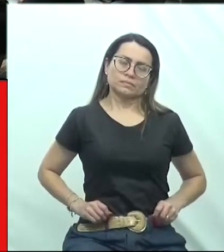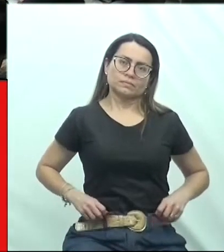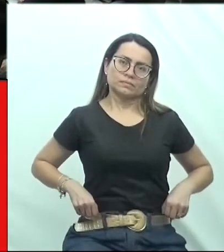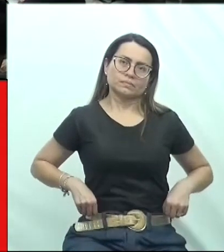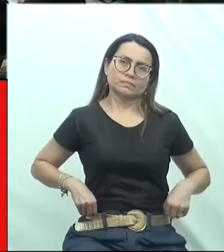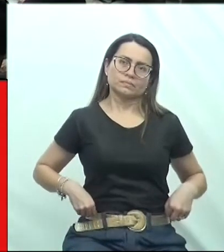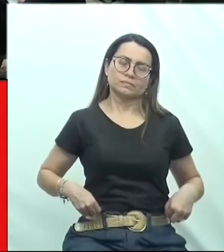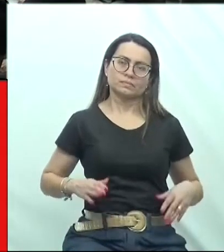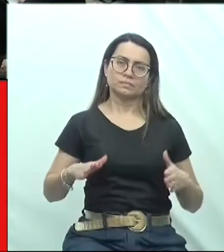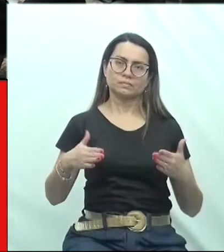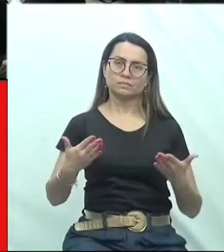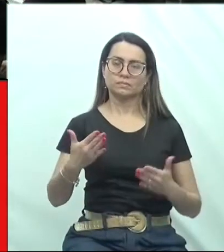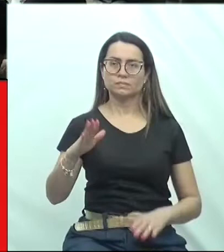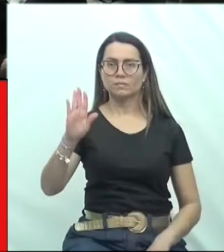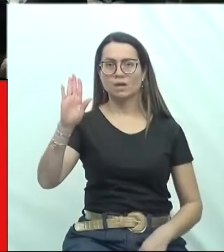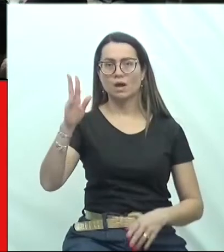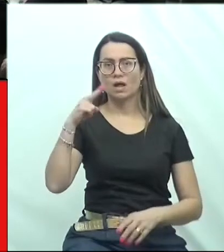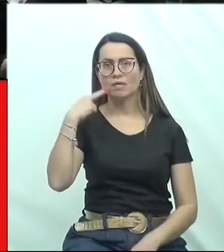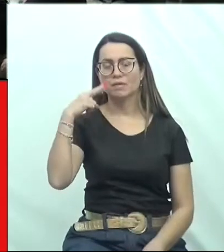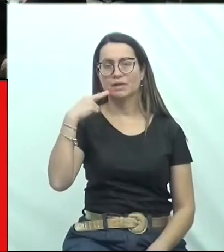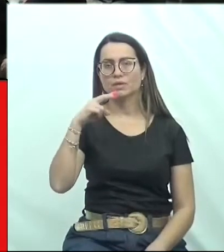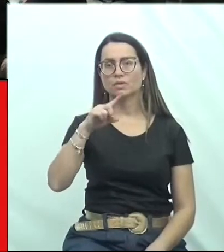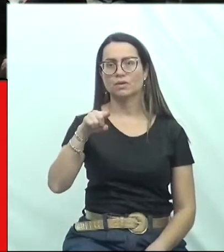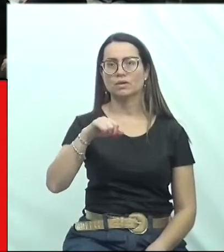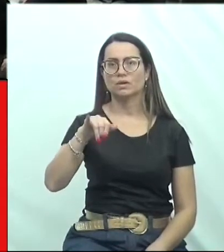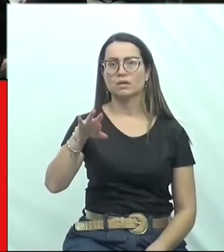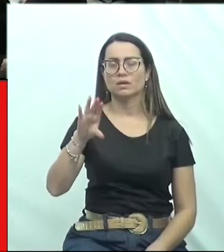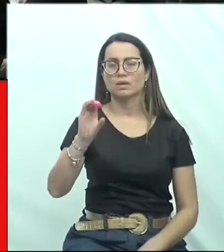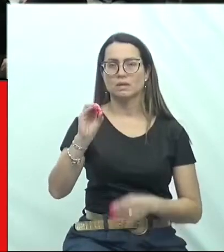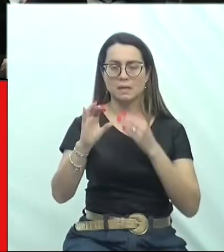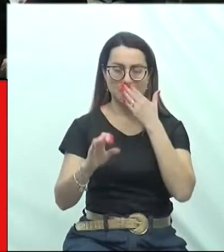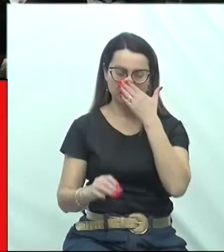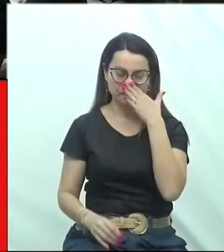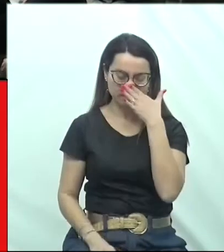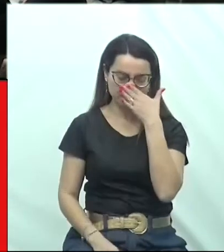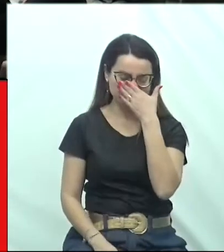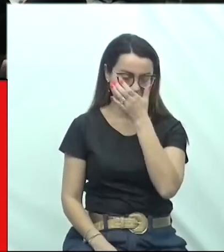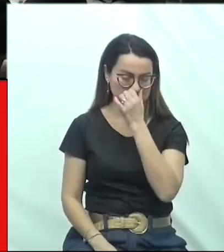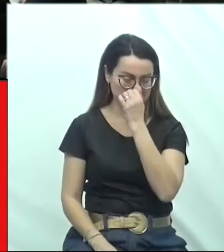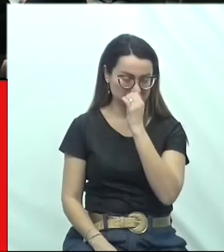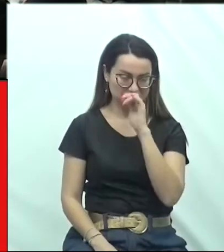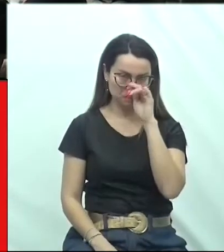Ah, então, questão de ordem cedida ao vereador Zairo Casagrande. Que...